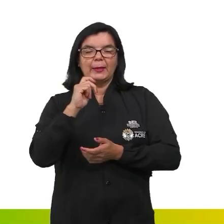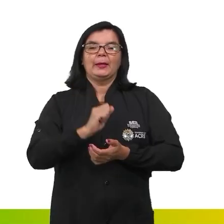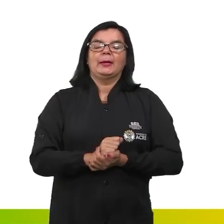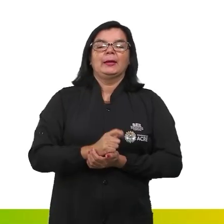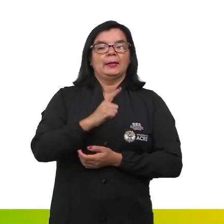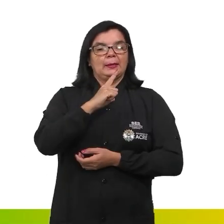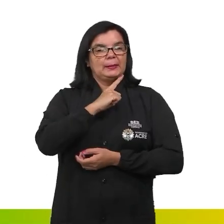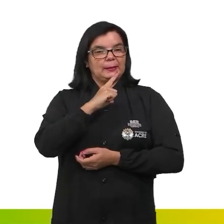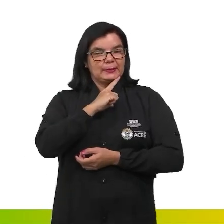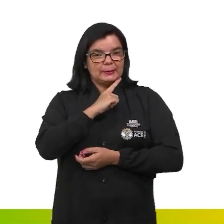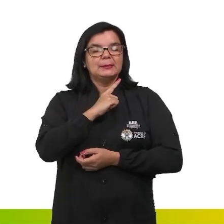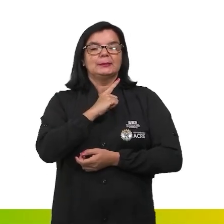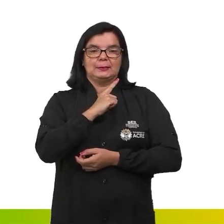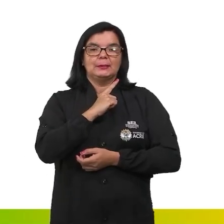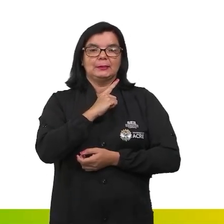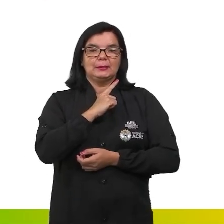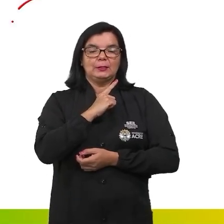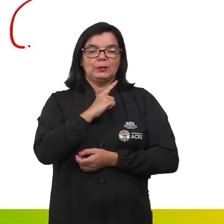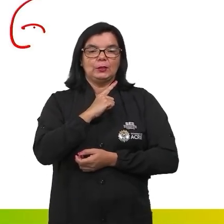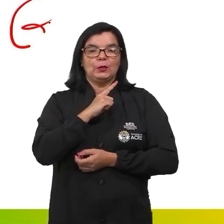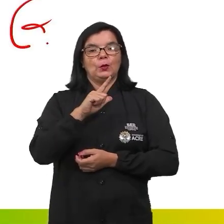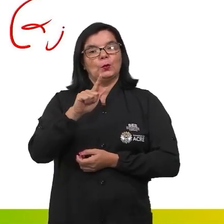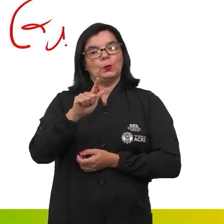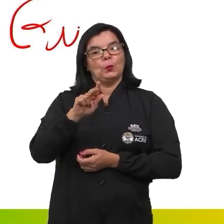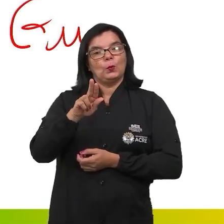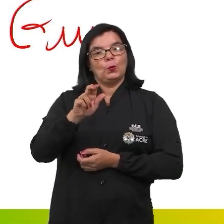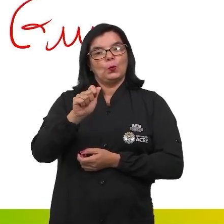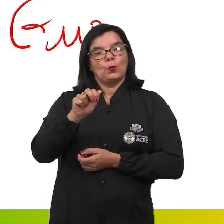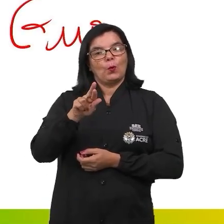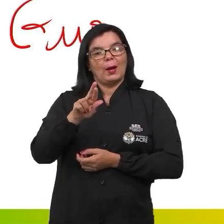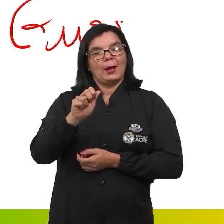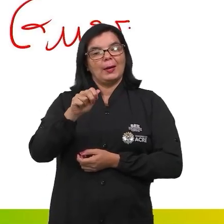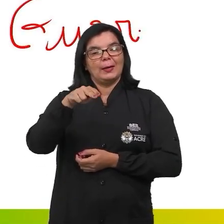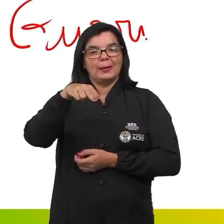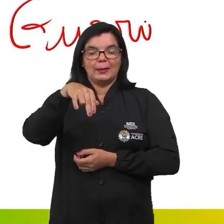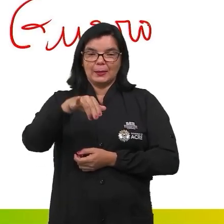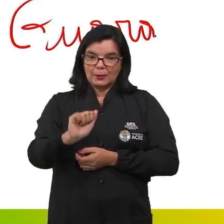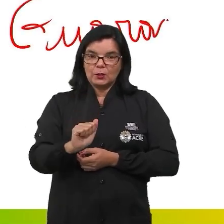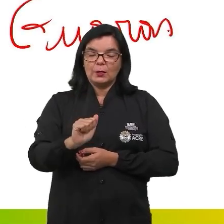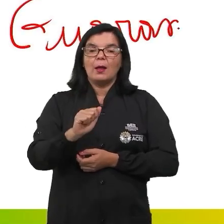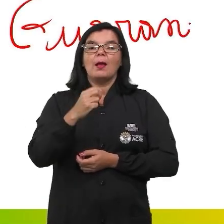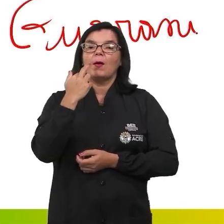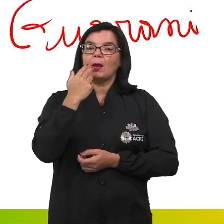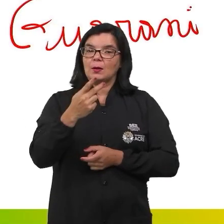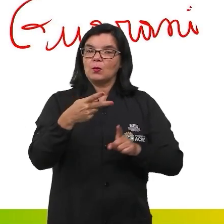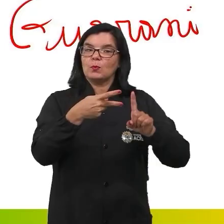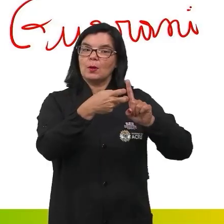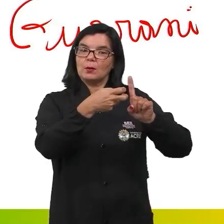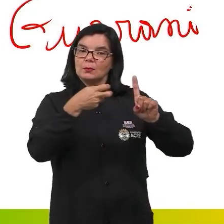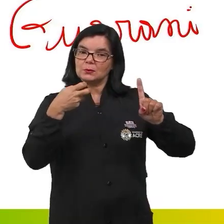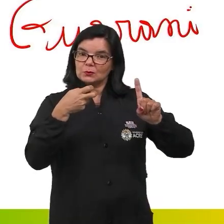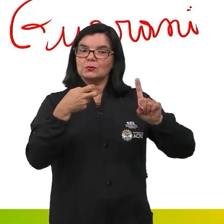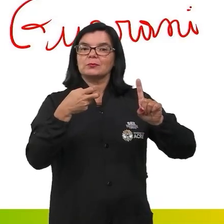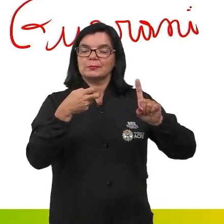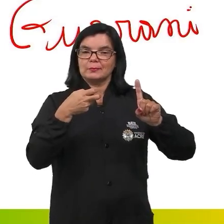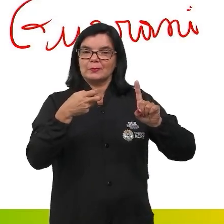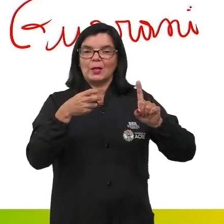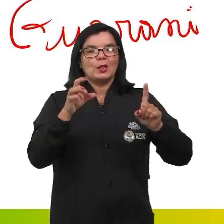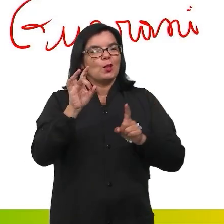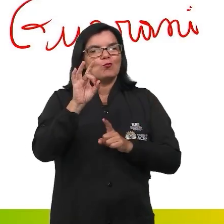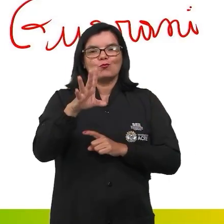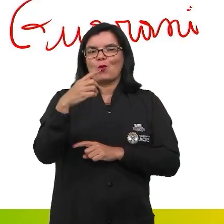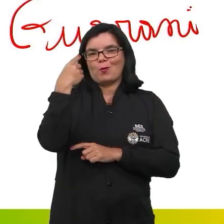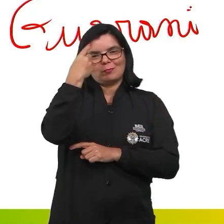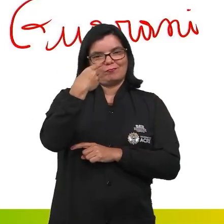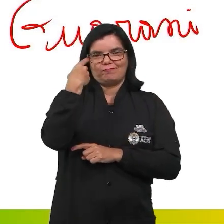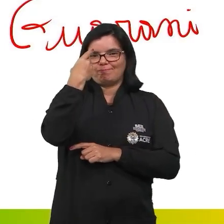ele tem o Guarani como língua oficial também. O Guarani é uma língua indígena. Então não é só